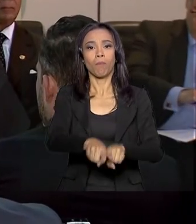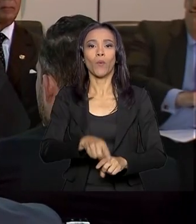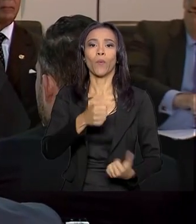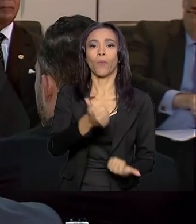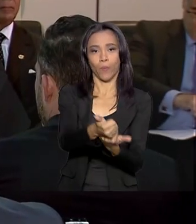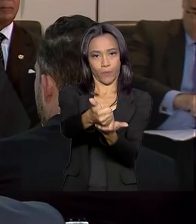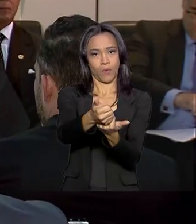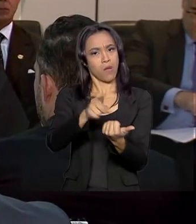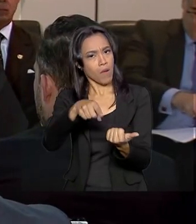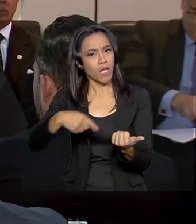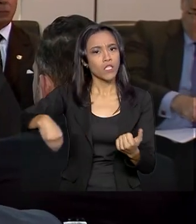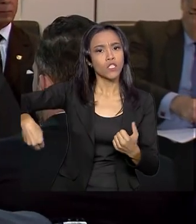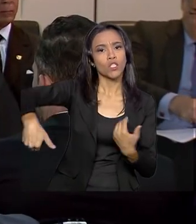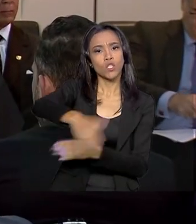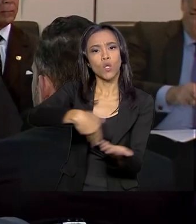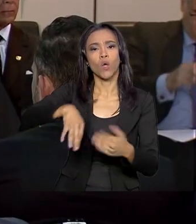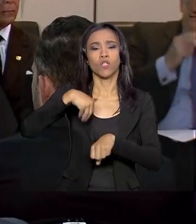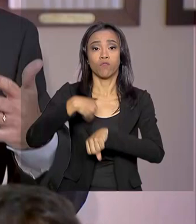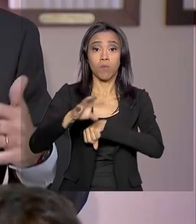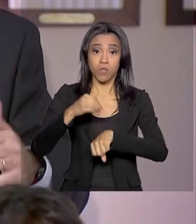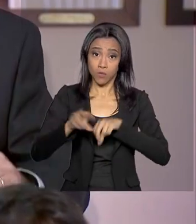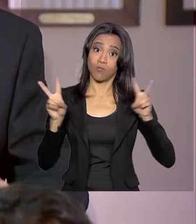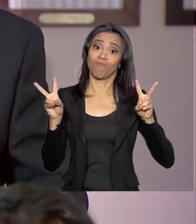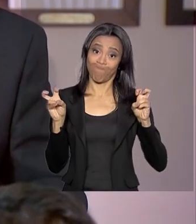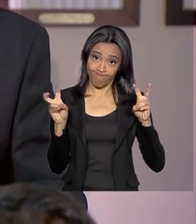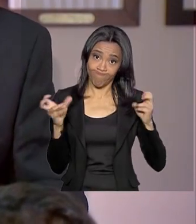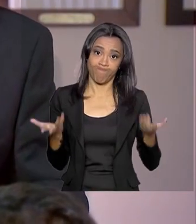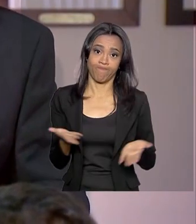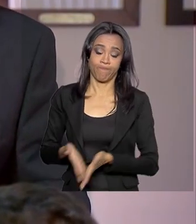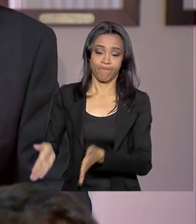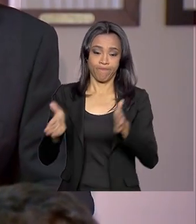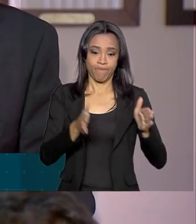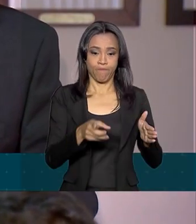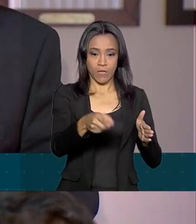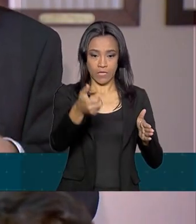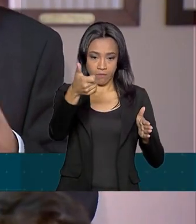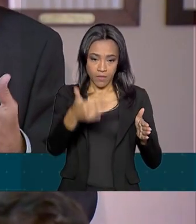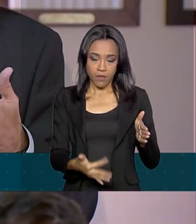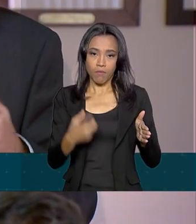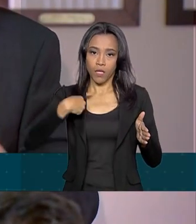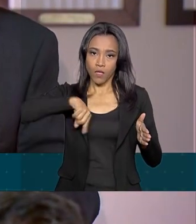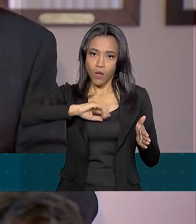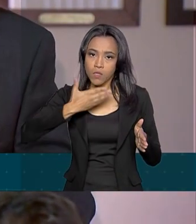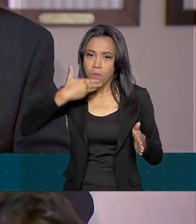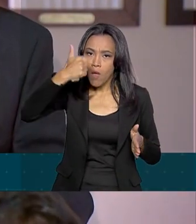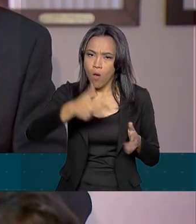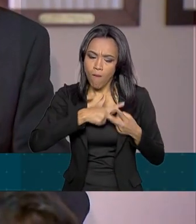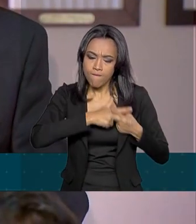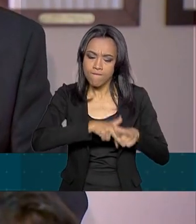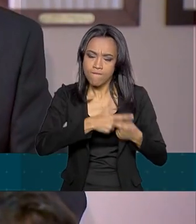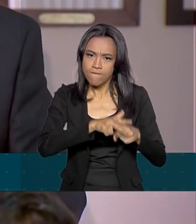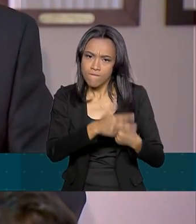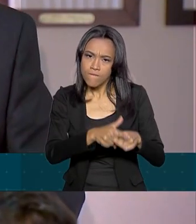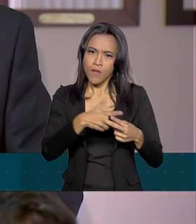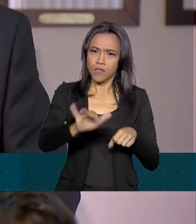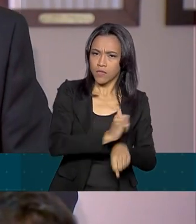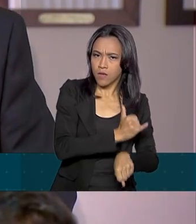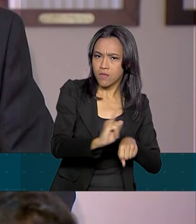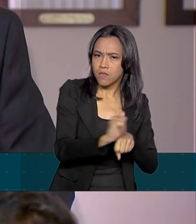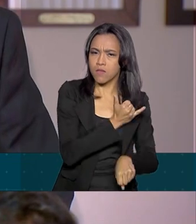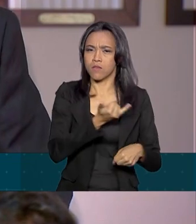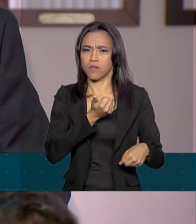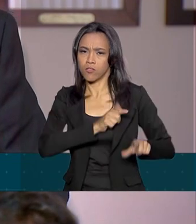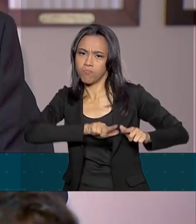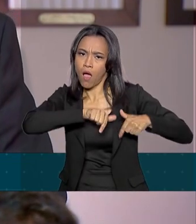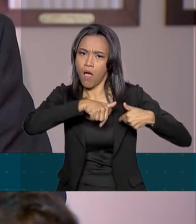aumentar a troca de informações sobre o tema. Para que nós possamos aprimorar os instrumentos disponíveis para